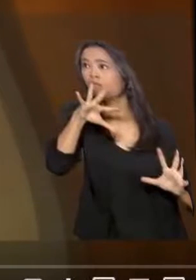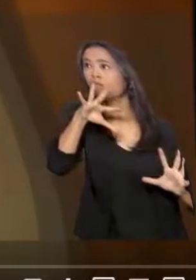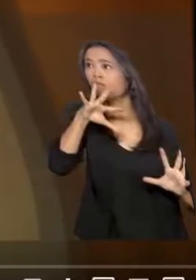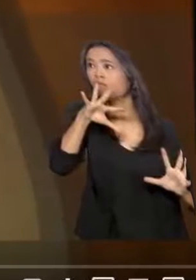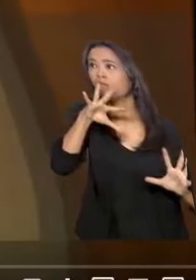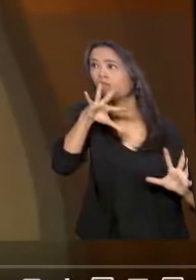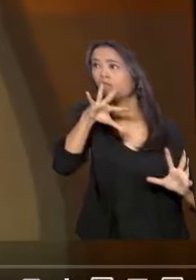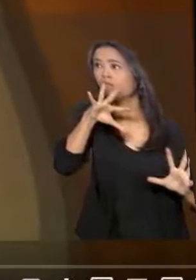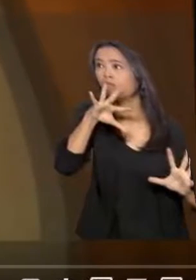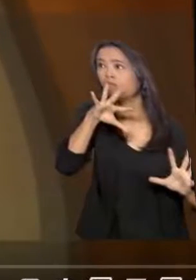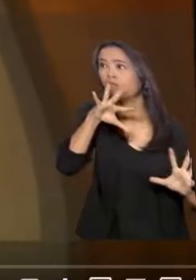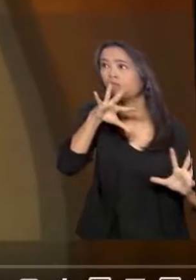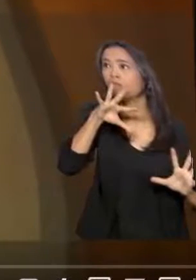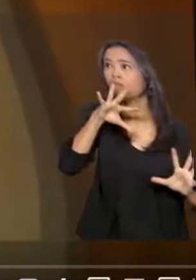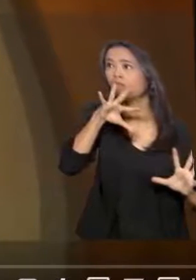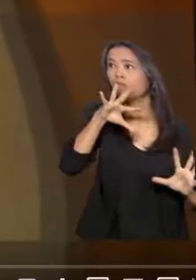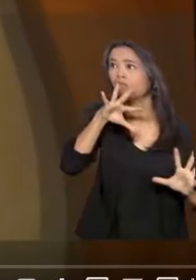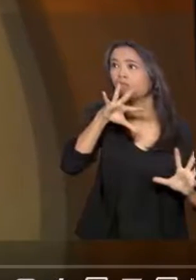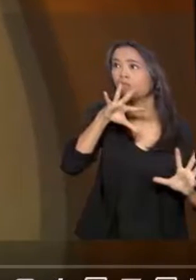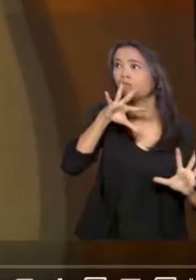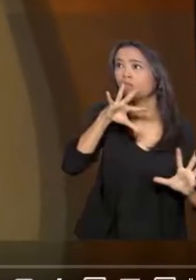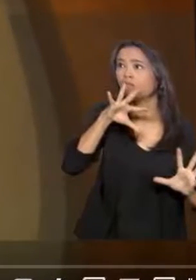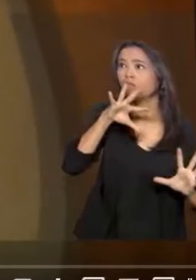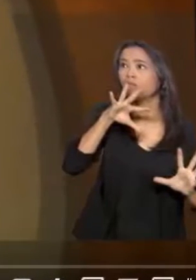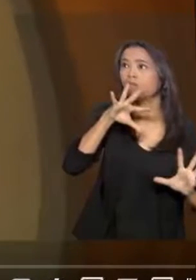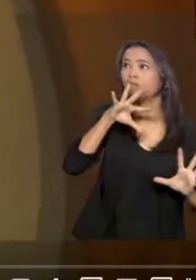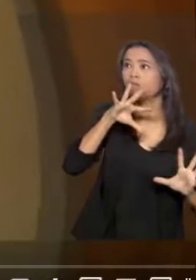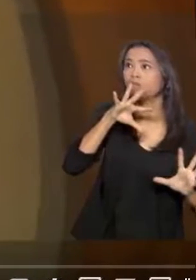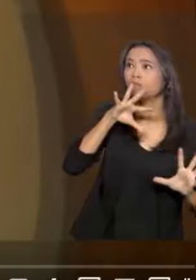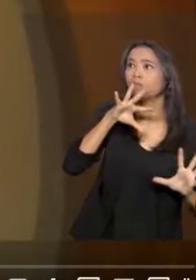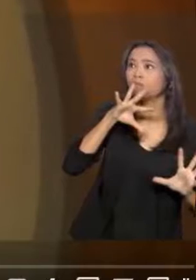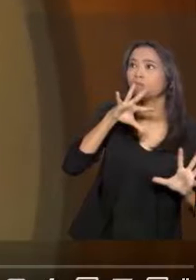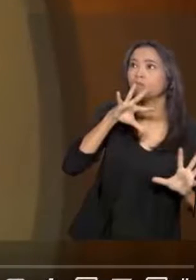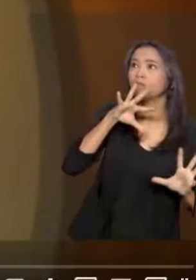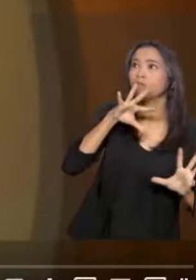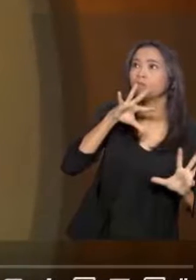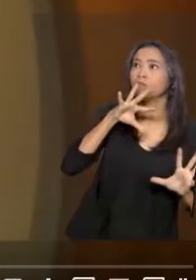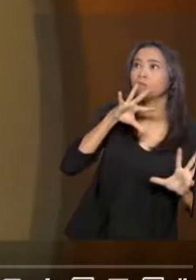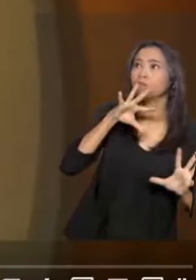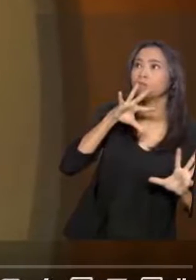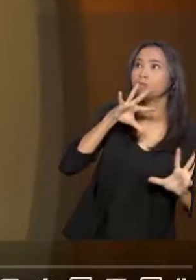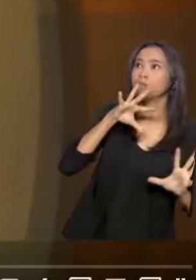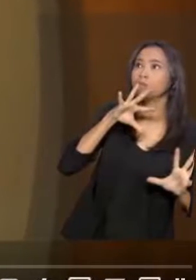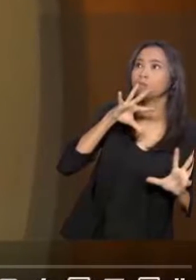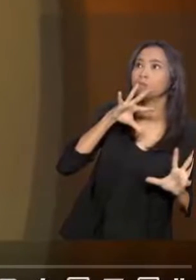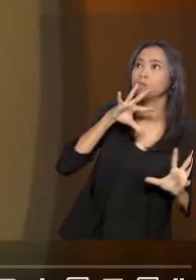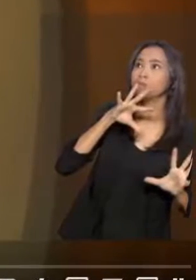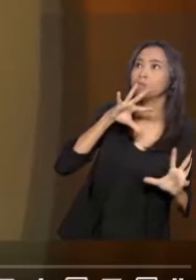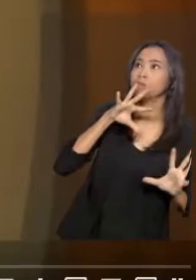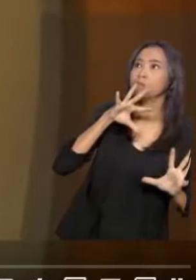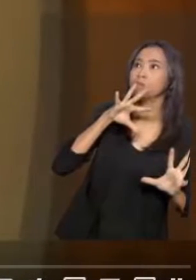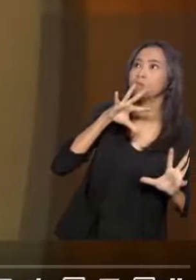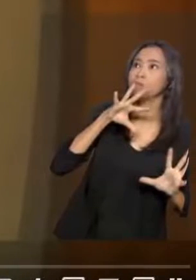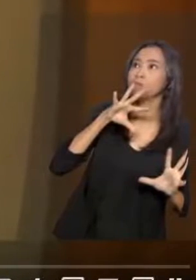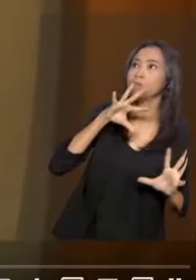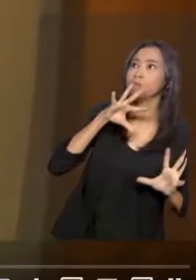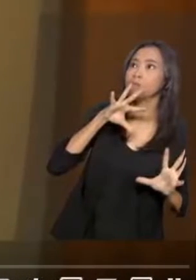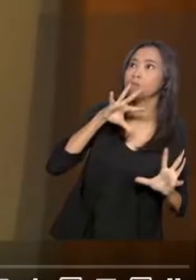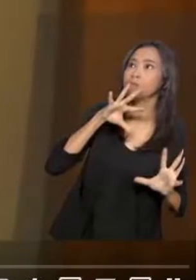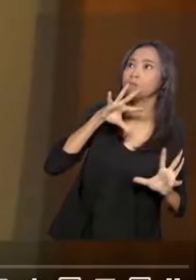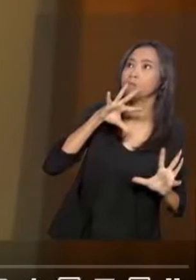também conter o avanço de queimadas na região. Estamos numa estação tradicionalmente quente,